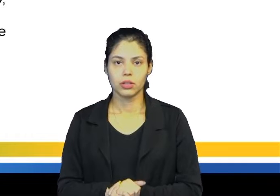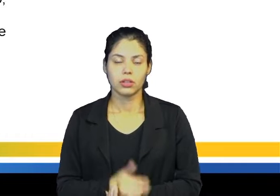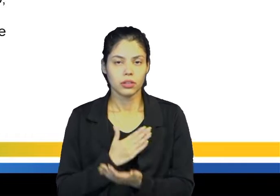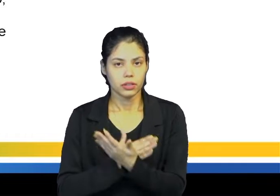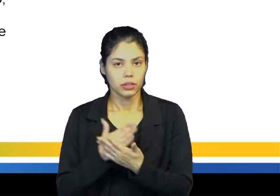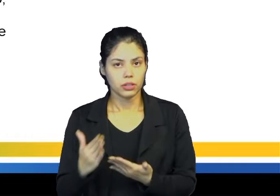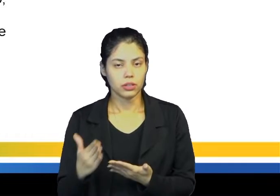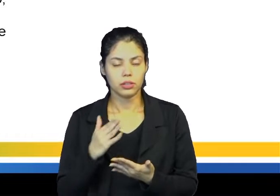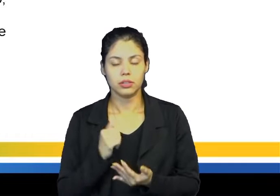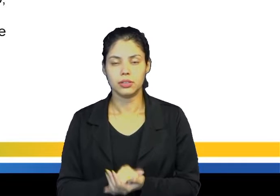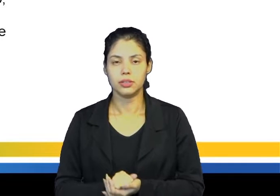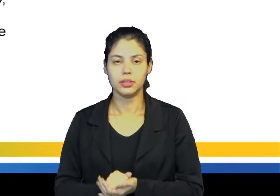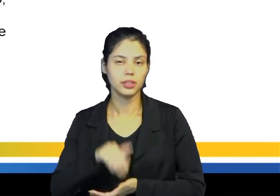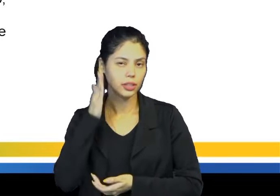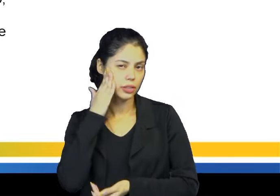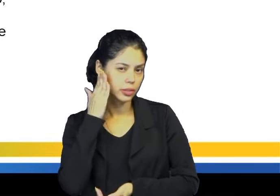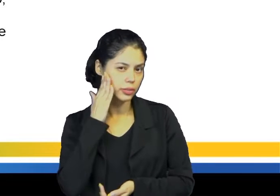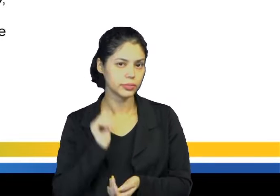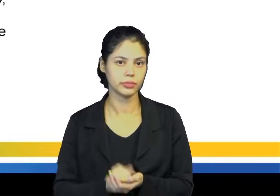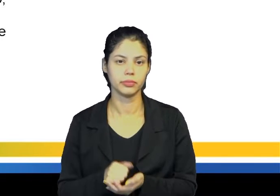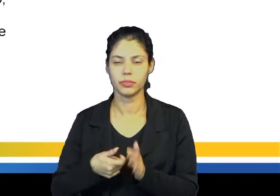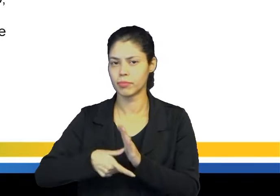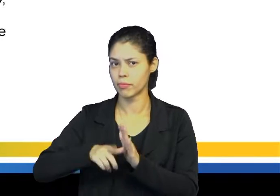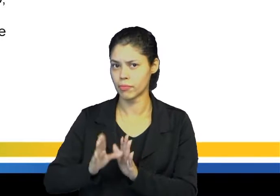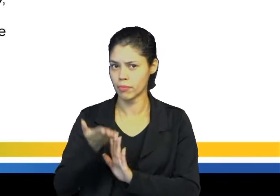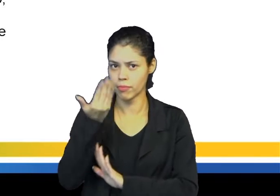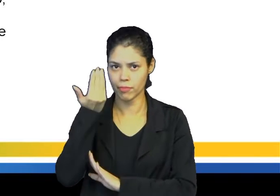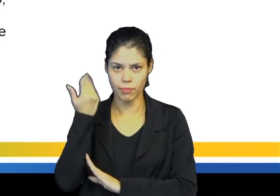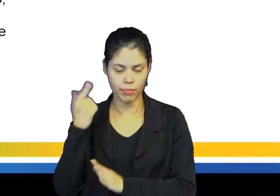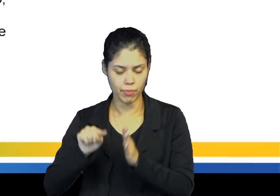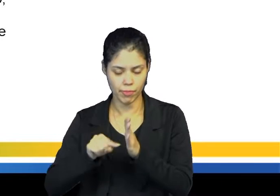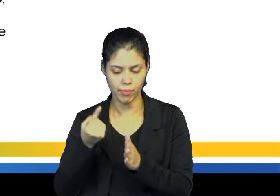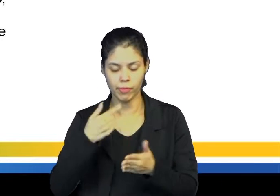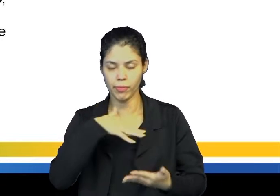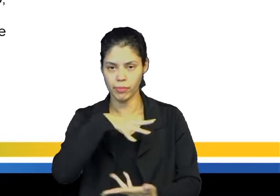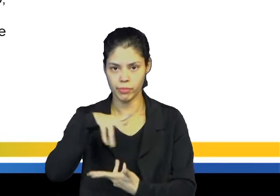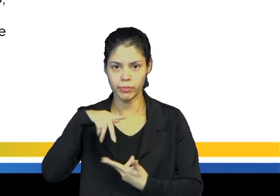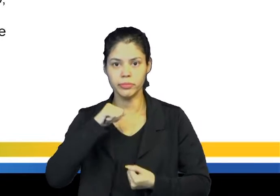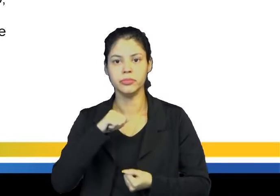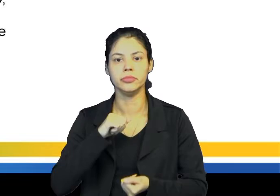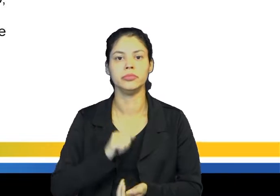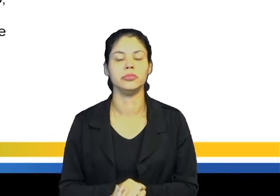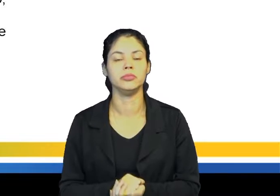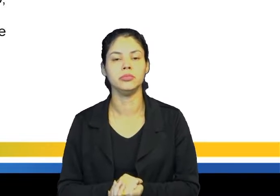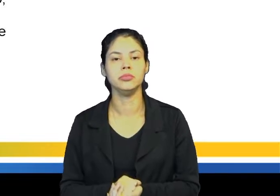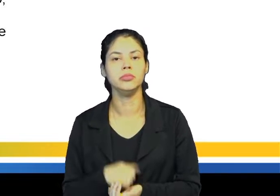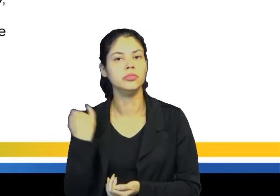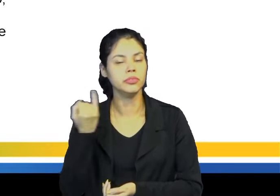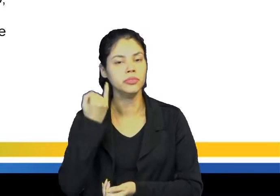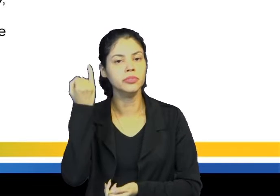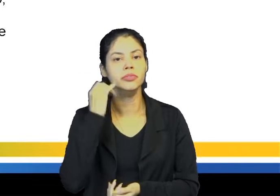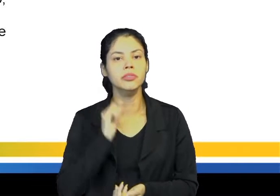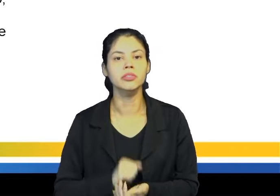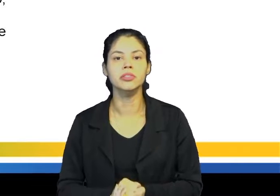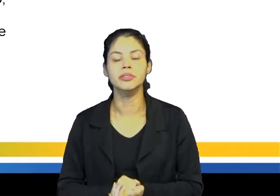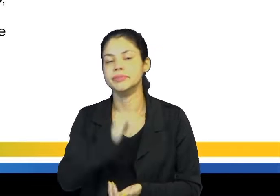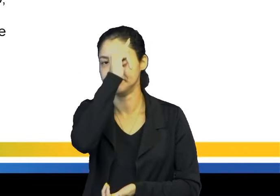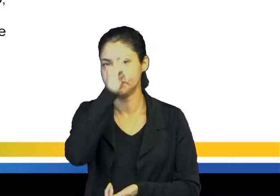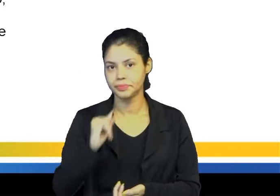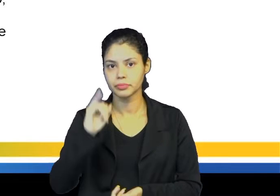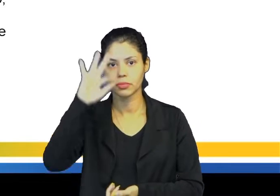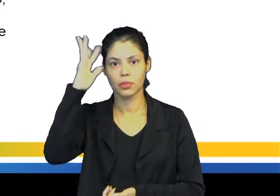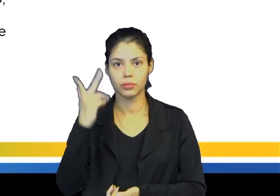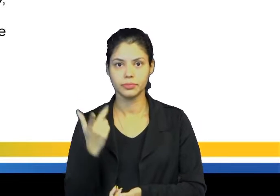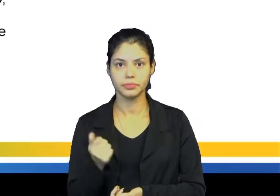Vamos começar entendendo os antecedentes para a Primeira Guerra. Uma questão importante, o imperialismo